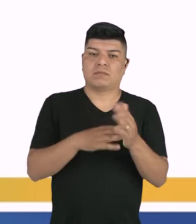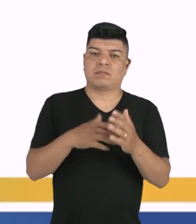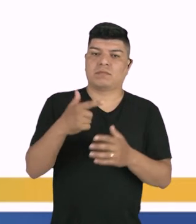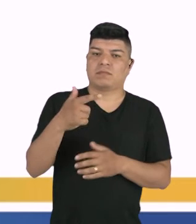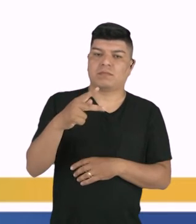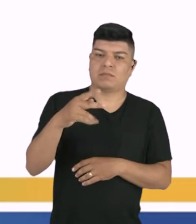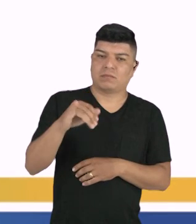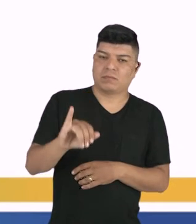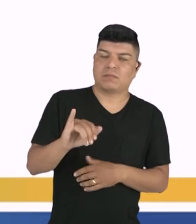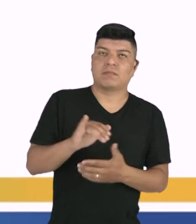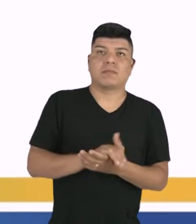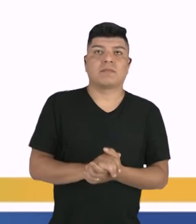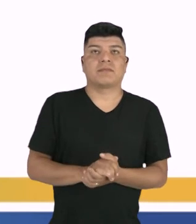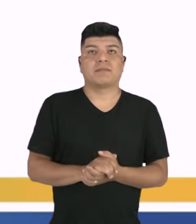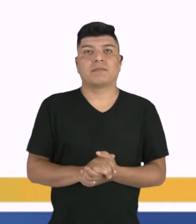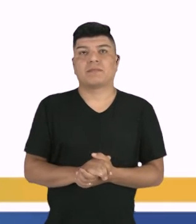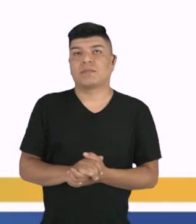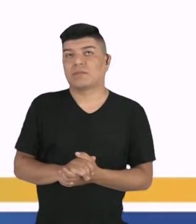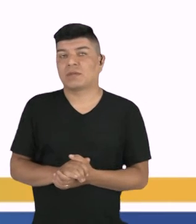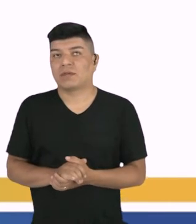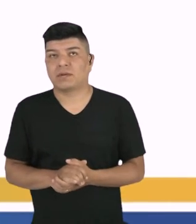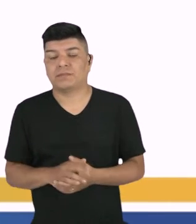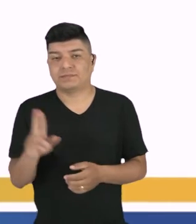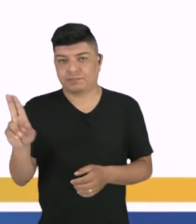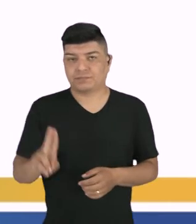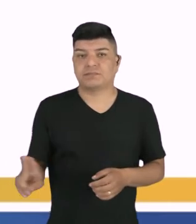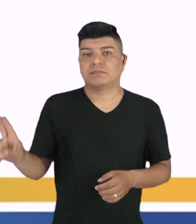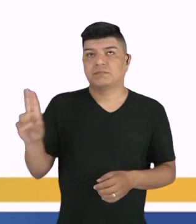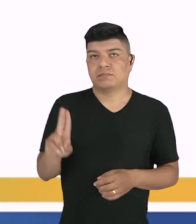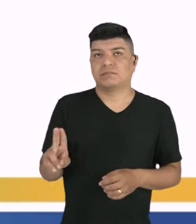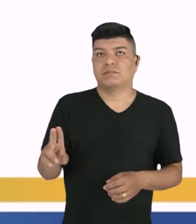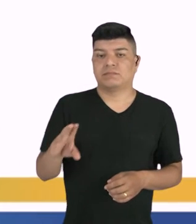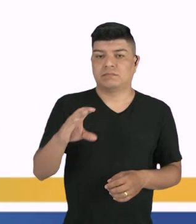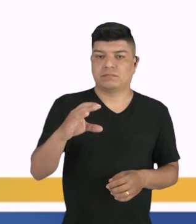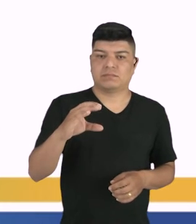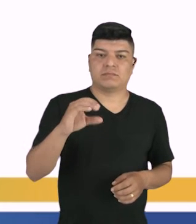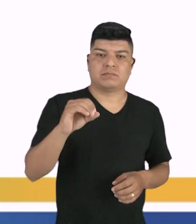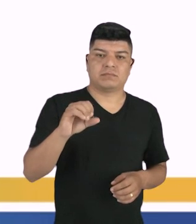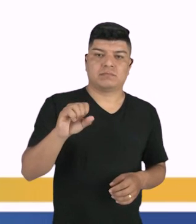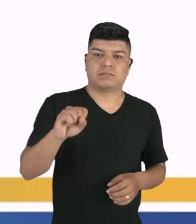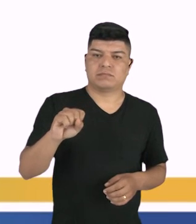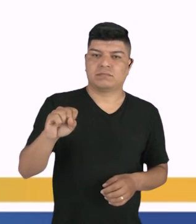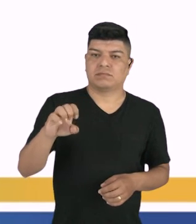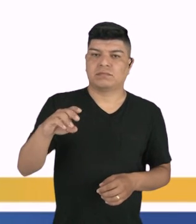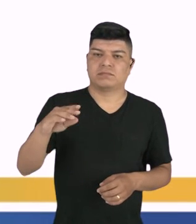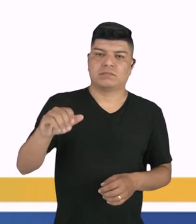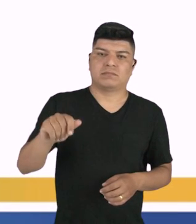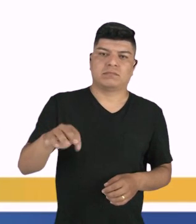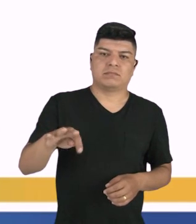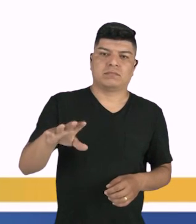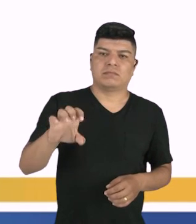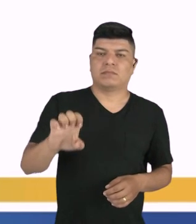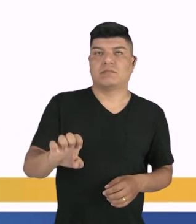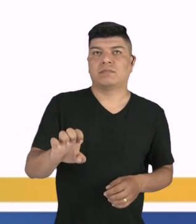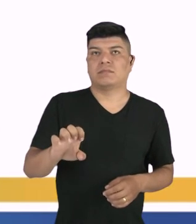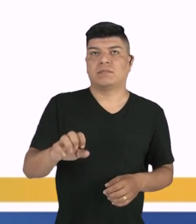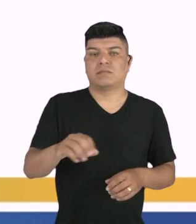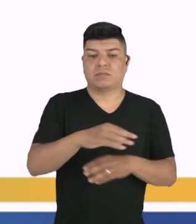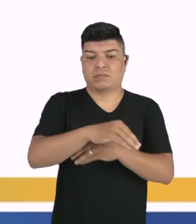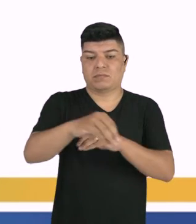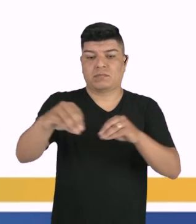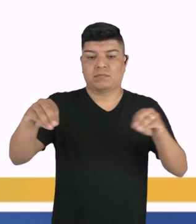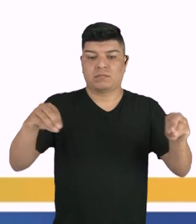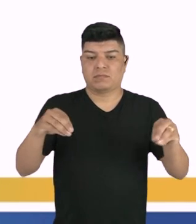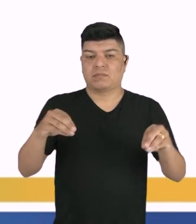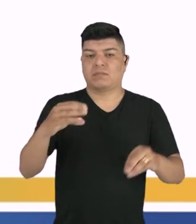2π. Então, como nós estamos trabalhando com secante, lembre-se que secante é a função inversa